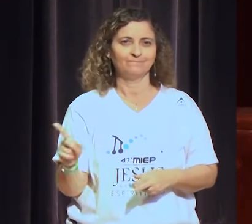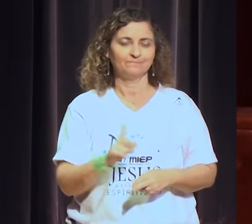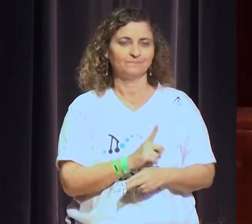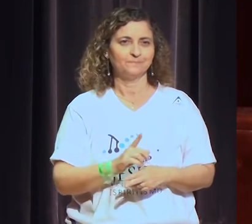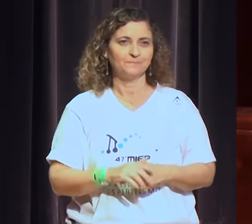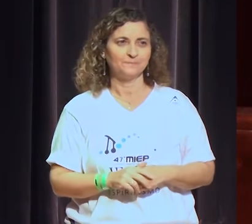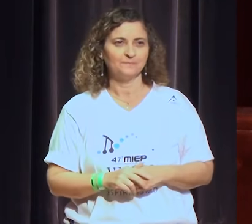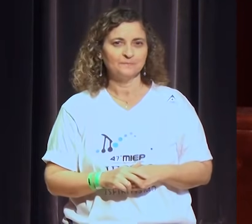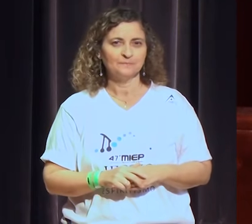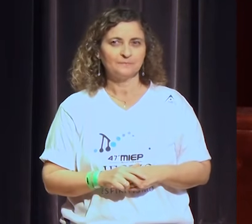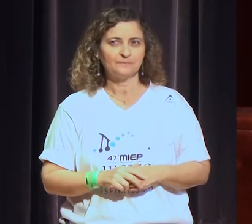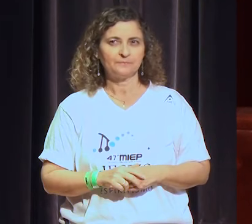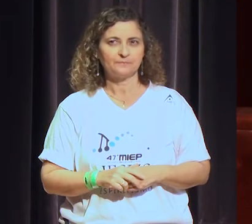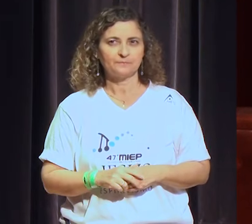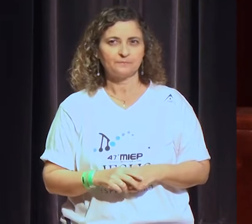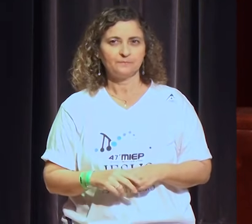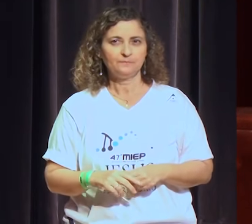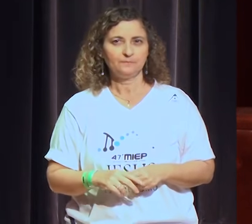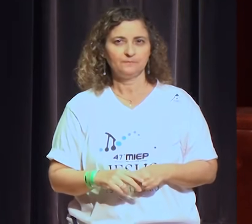Claro que não.